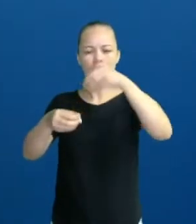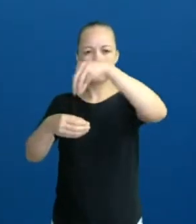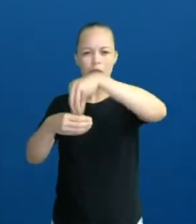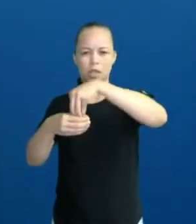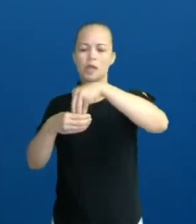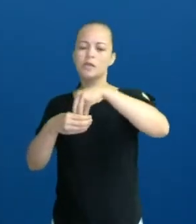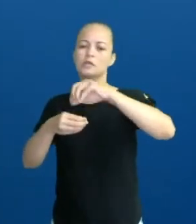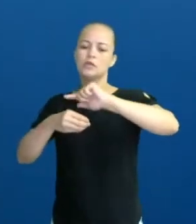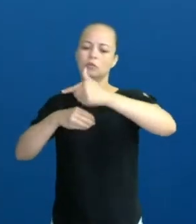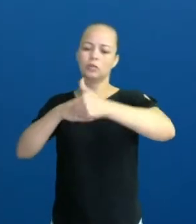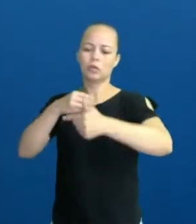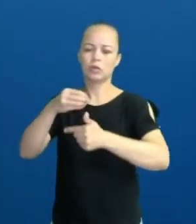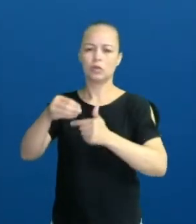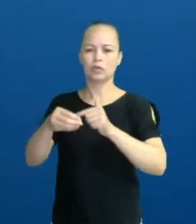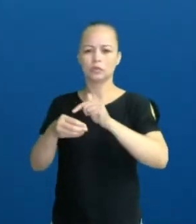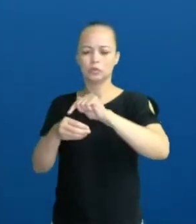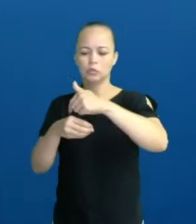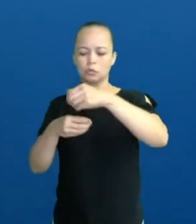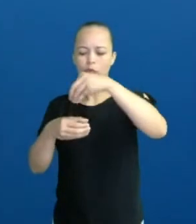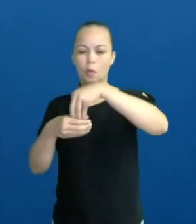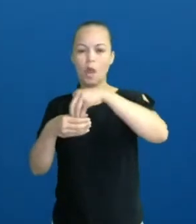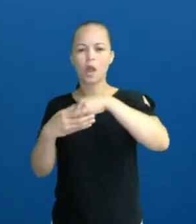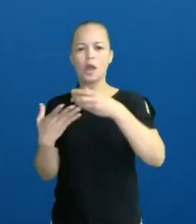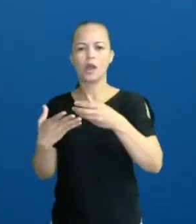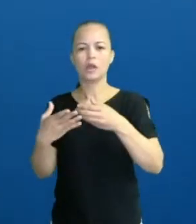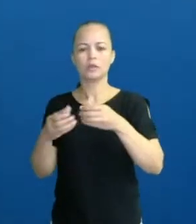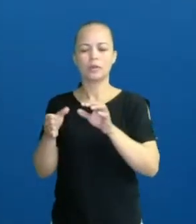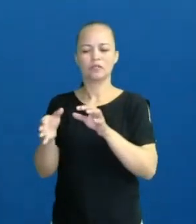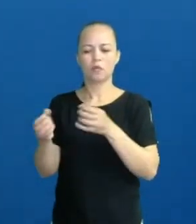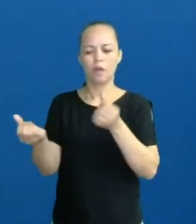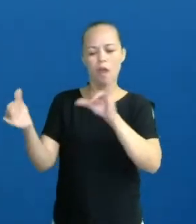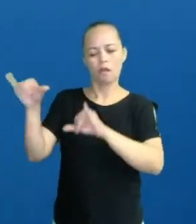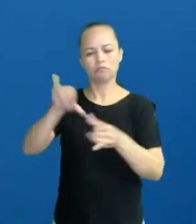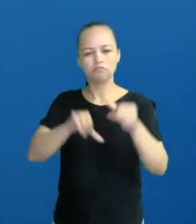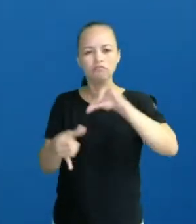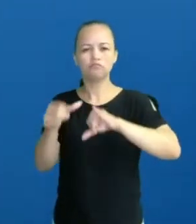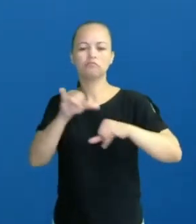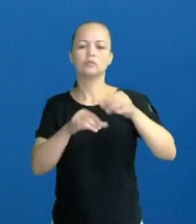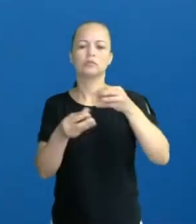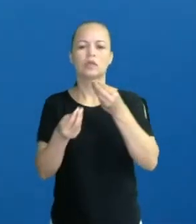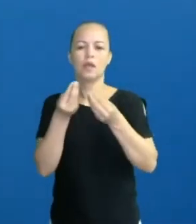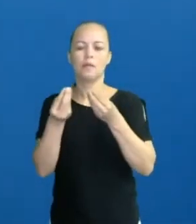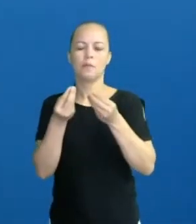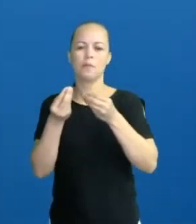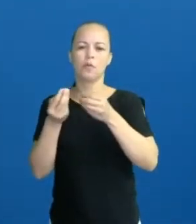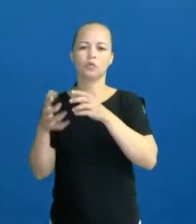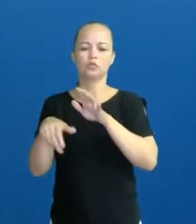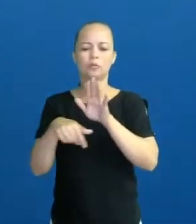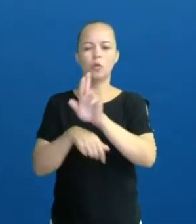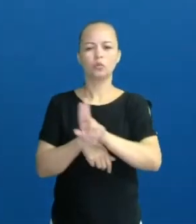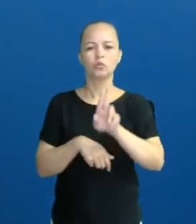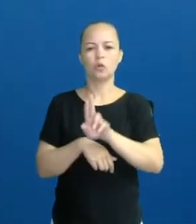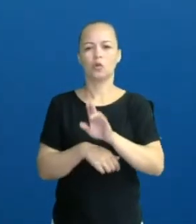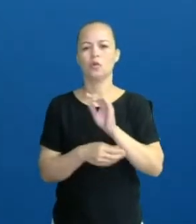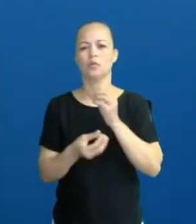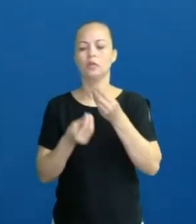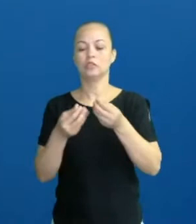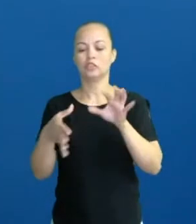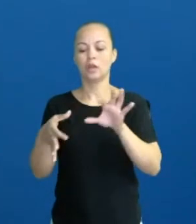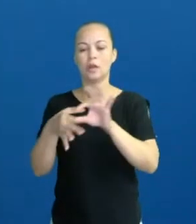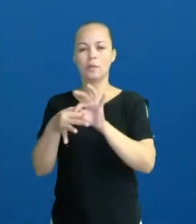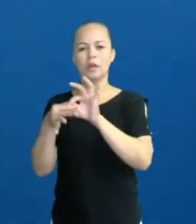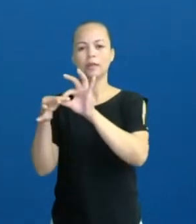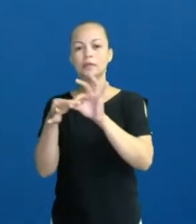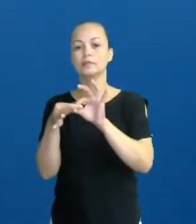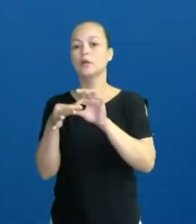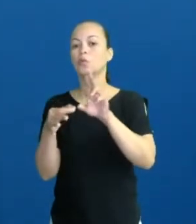molécula, entre esses átomos, para formar essa espécie química, eu posso chamar essa ligação de... Essa ligação ela vai ser